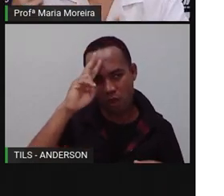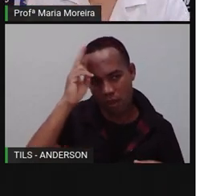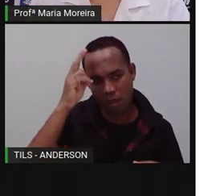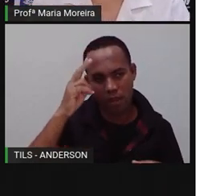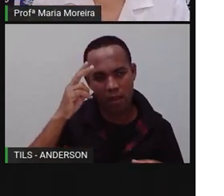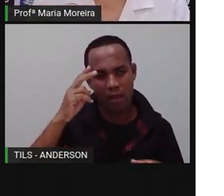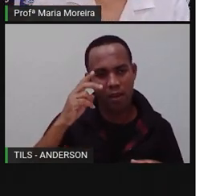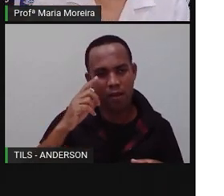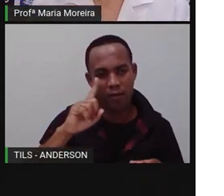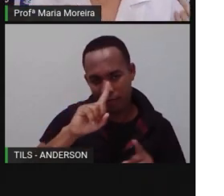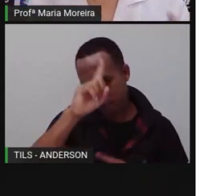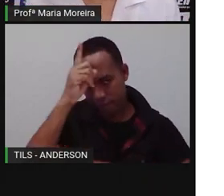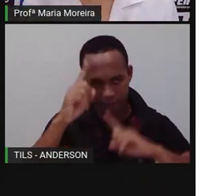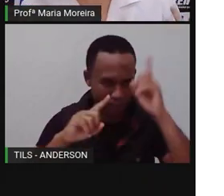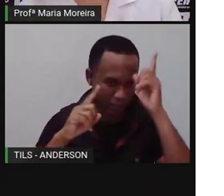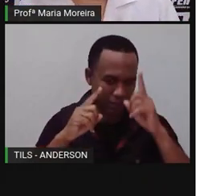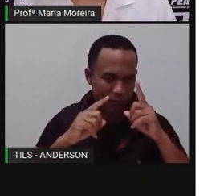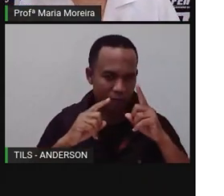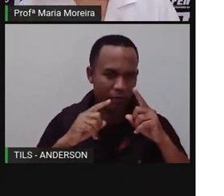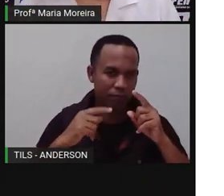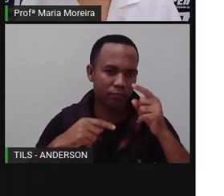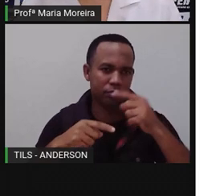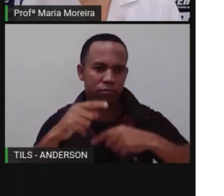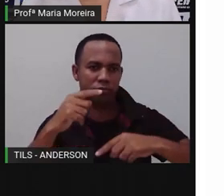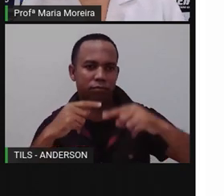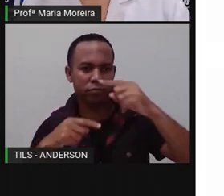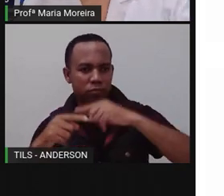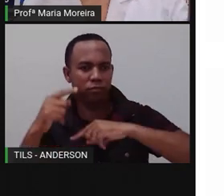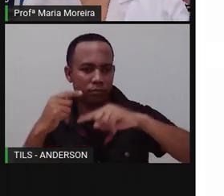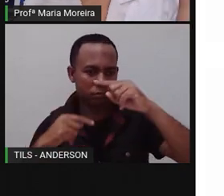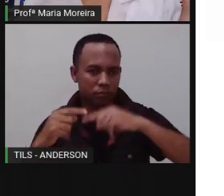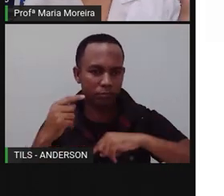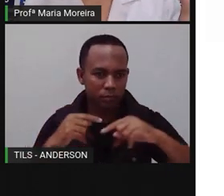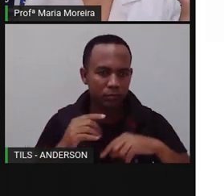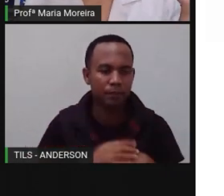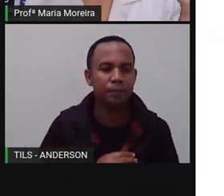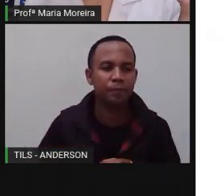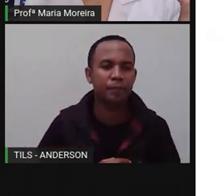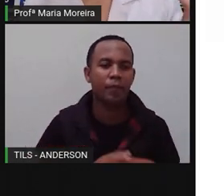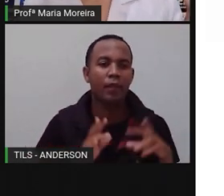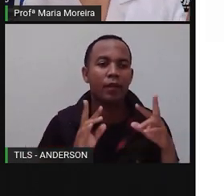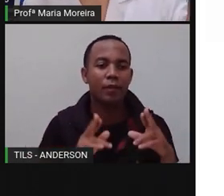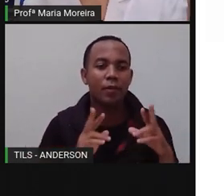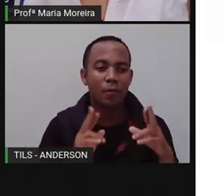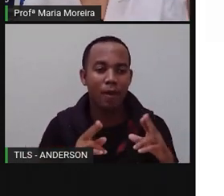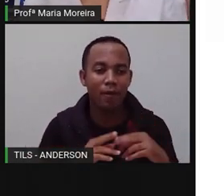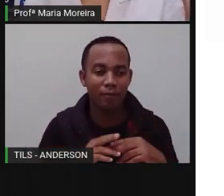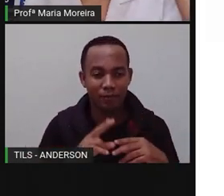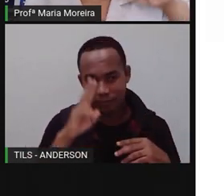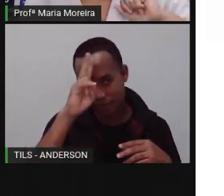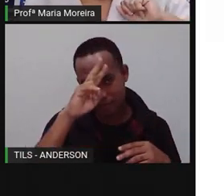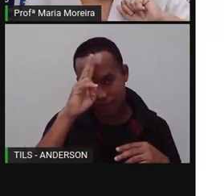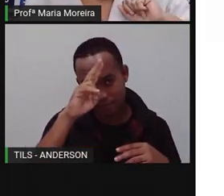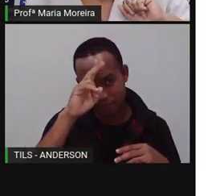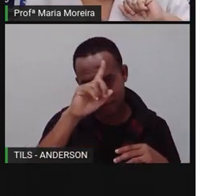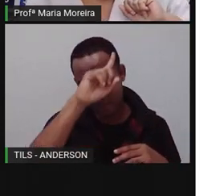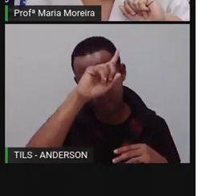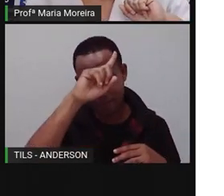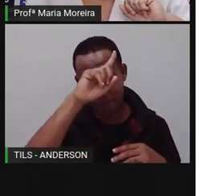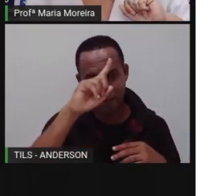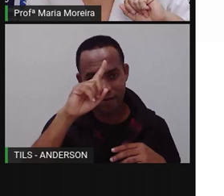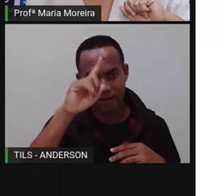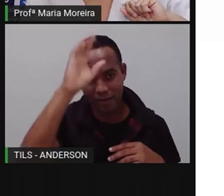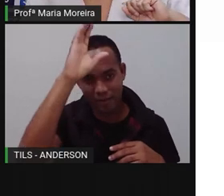quê? De um para outro. Lembra que eu falei para vocês sobre a Igreja Senhor dos Passos? Sobre aquela história dos vidrozinhos na Igreja Senhor